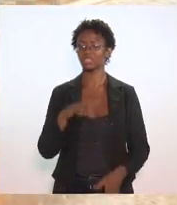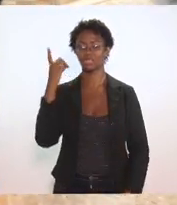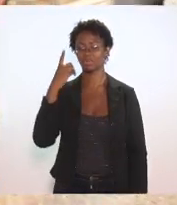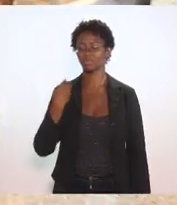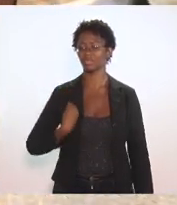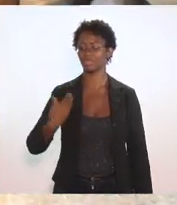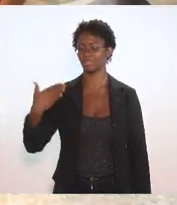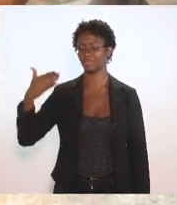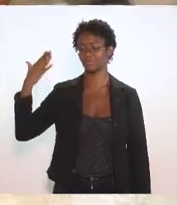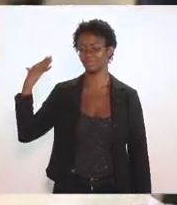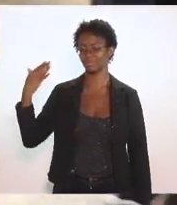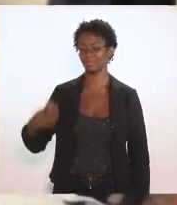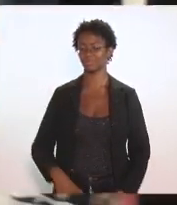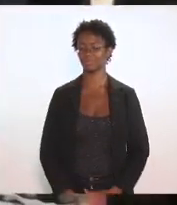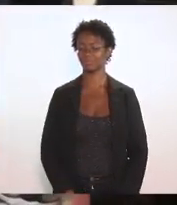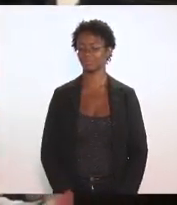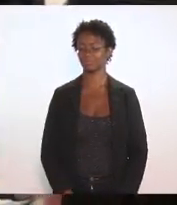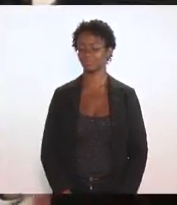Ok.